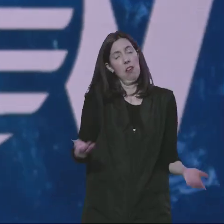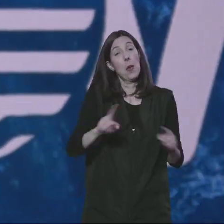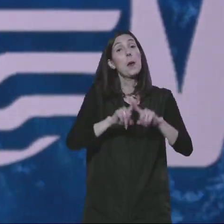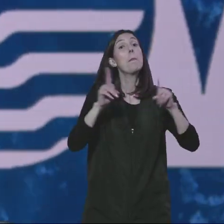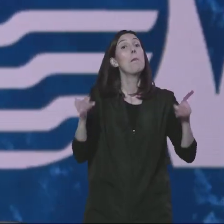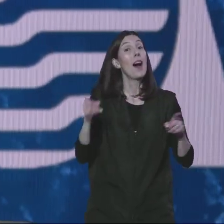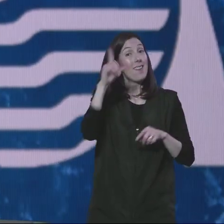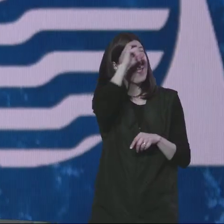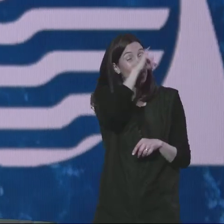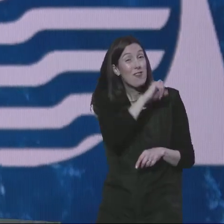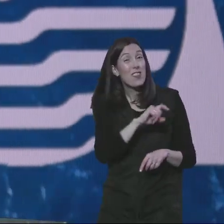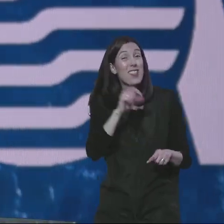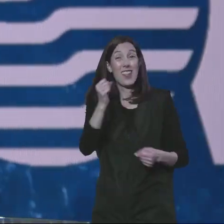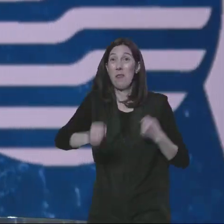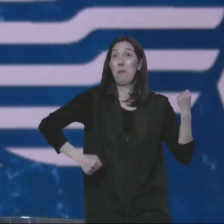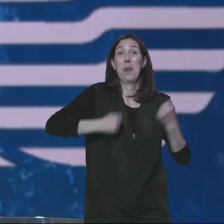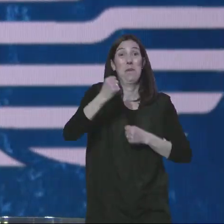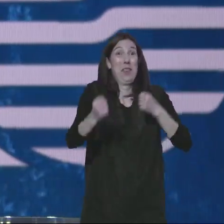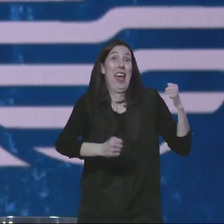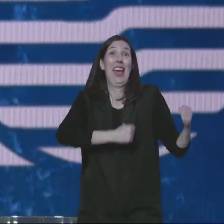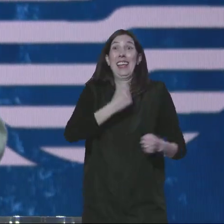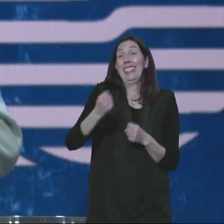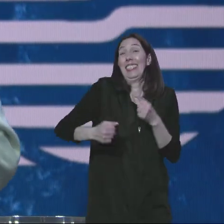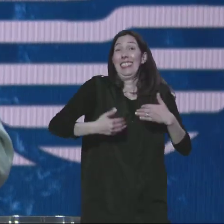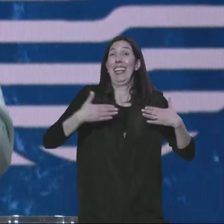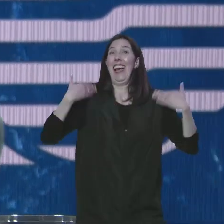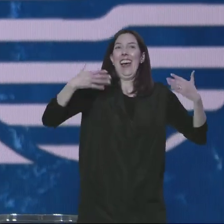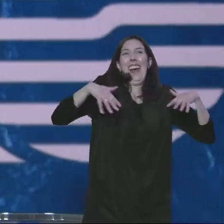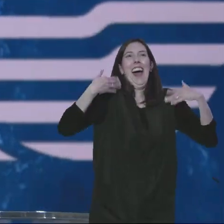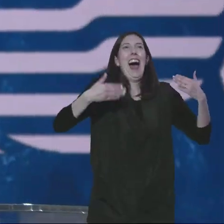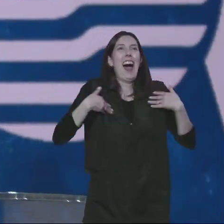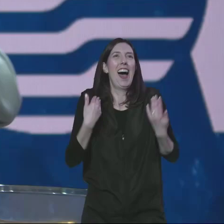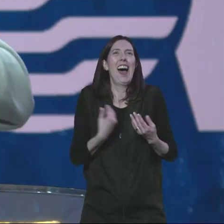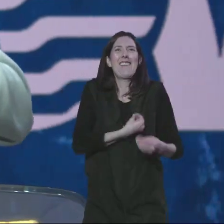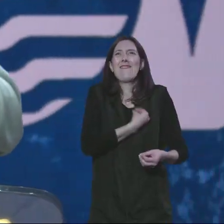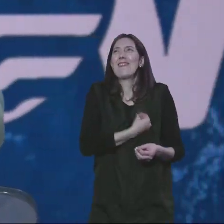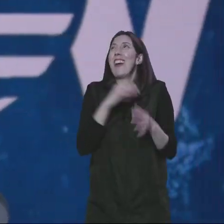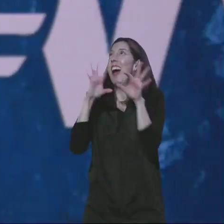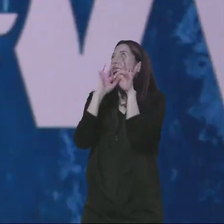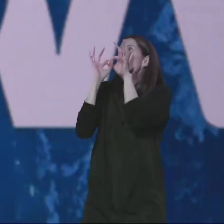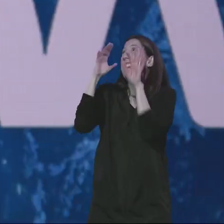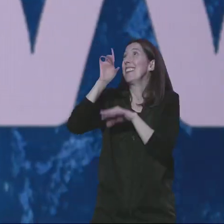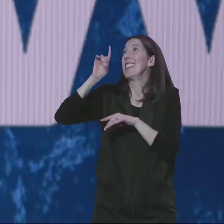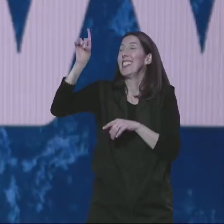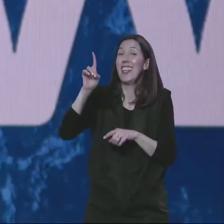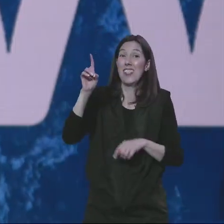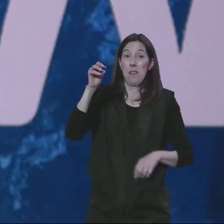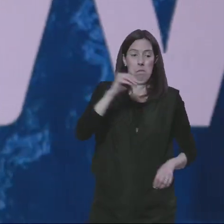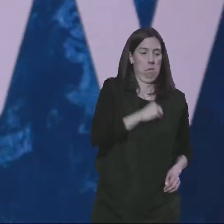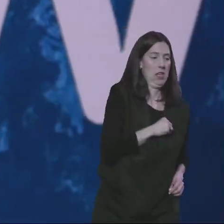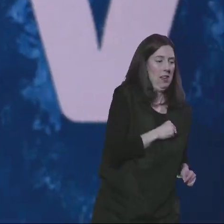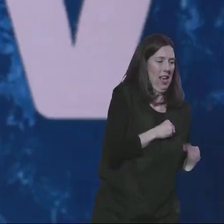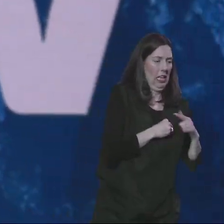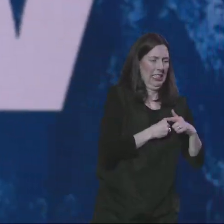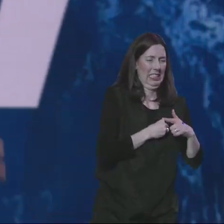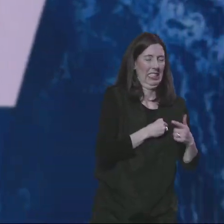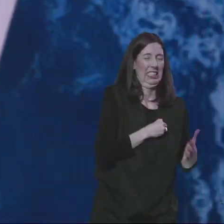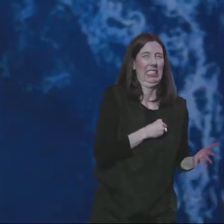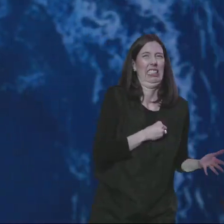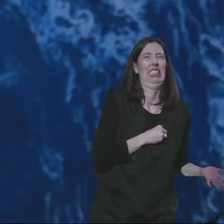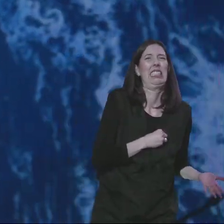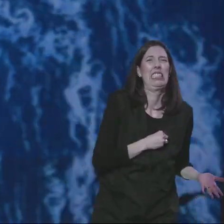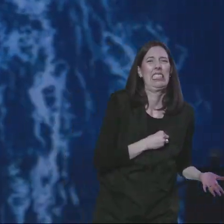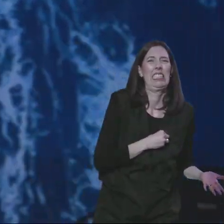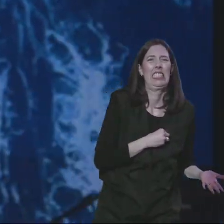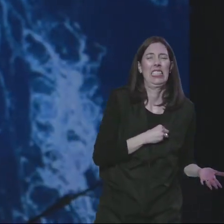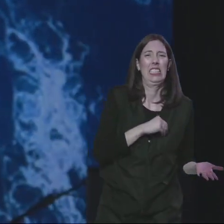Agora, difícil é quando você está correndo empolgado com a vida, empolgado com Deus, e você tropeça. Não dá mais vontade de se